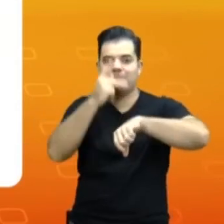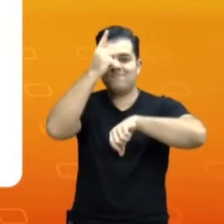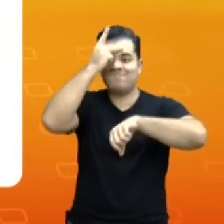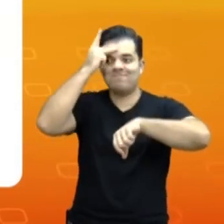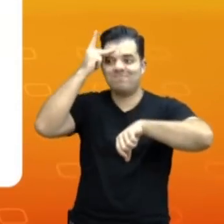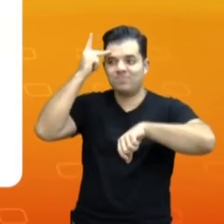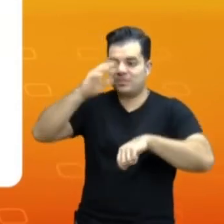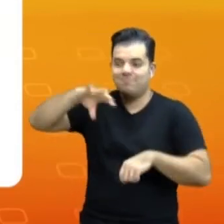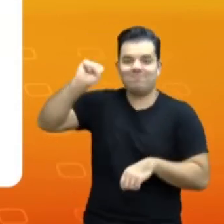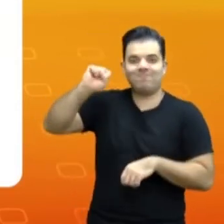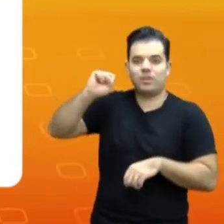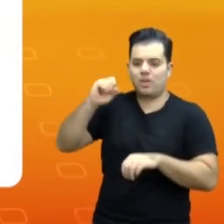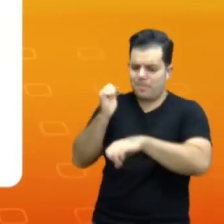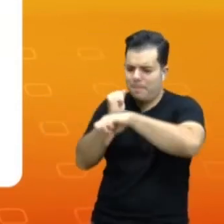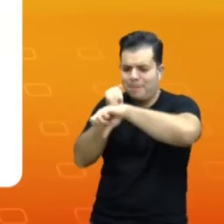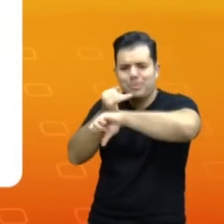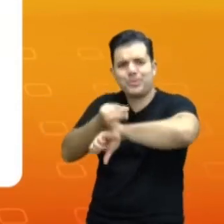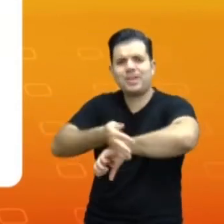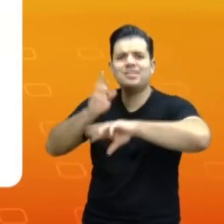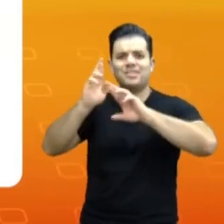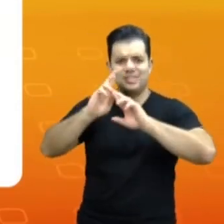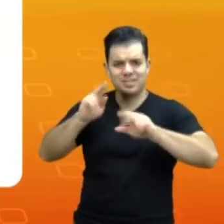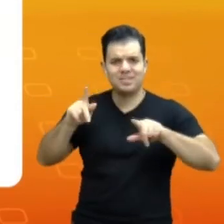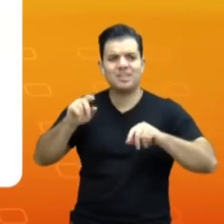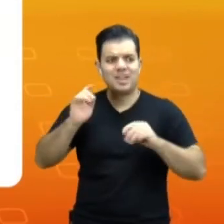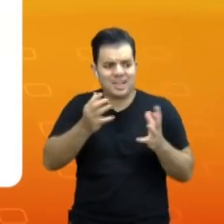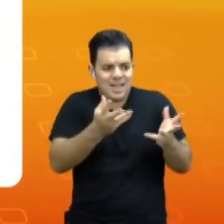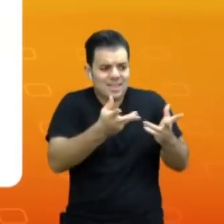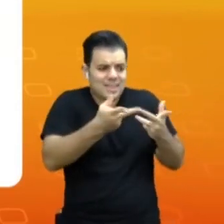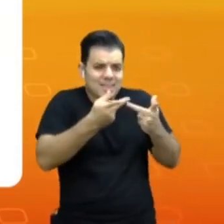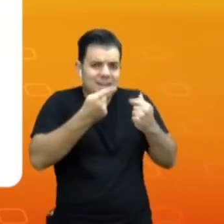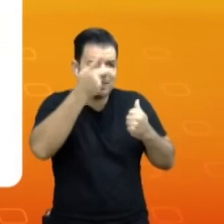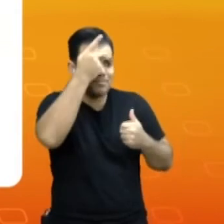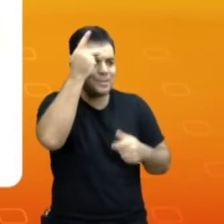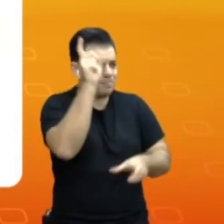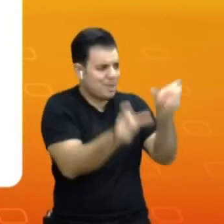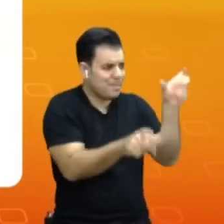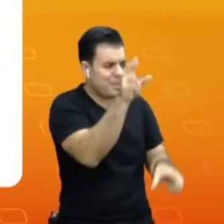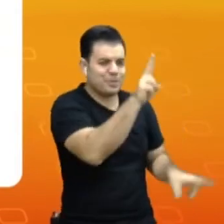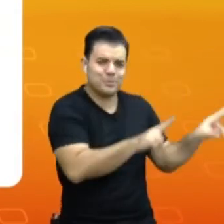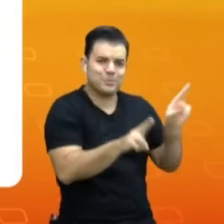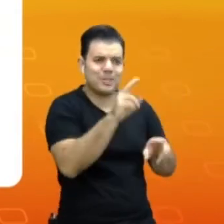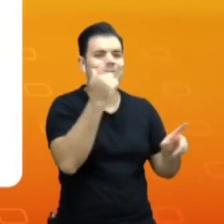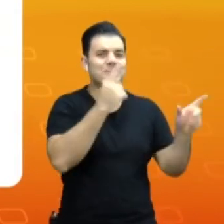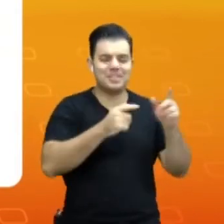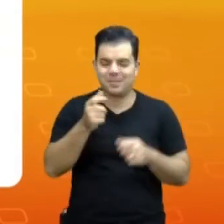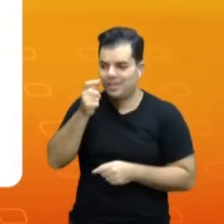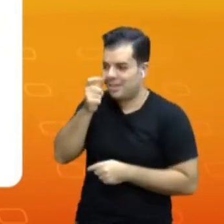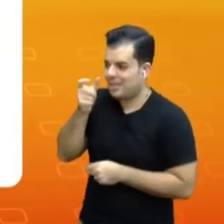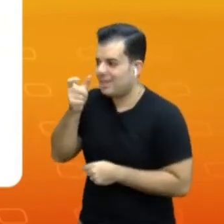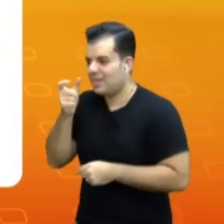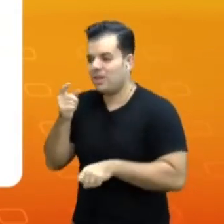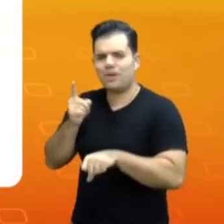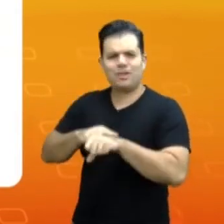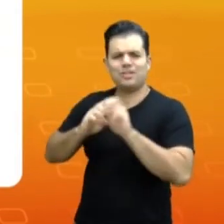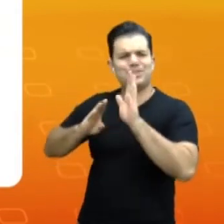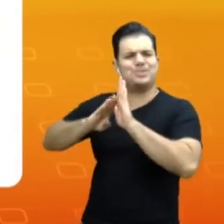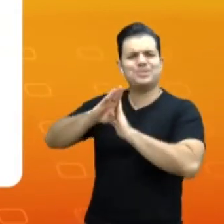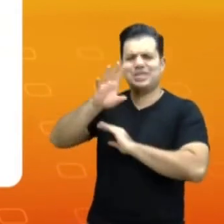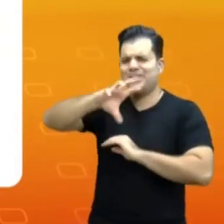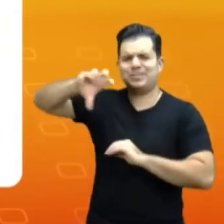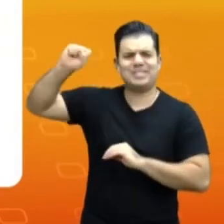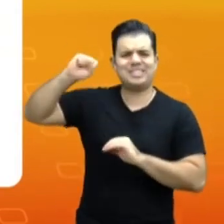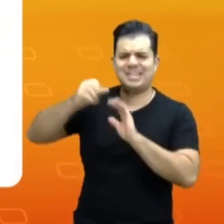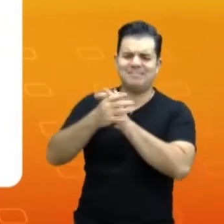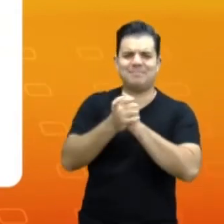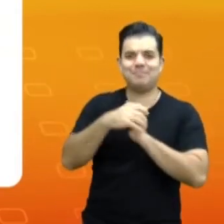que era um horário de madrugada, que a gente pôde atrair os telespectadores por esse horário, também não se mostrou com bastante sucesso, todo mundo